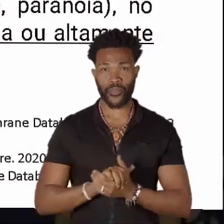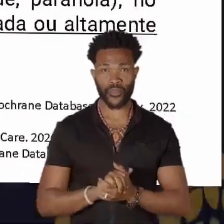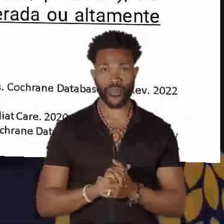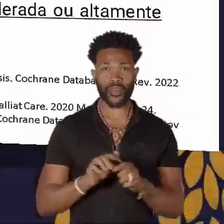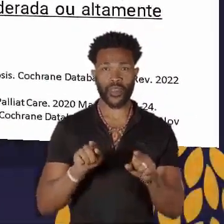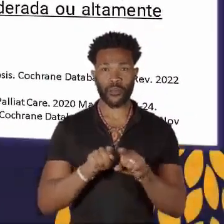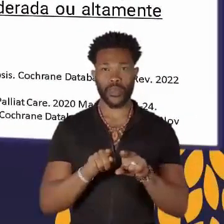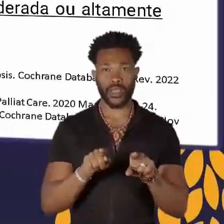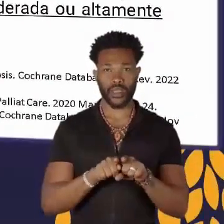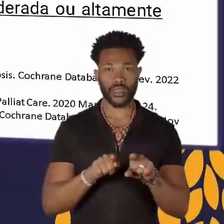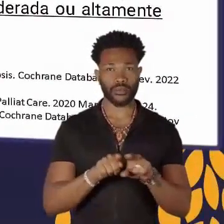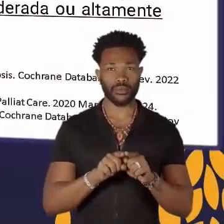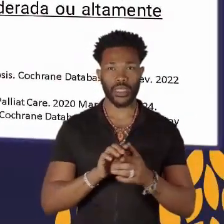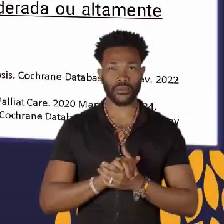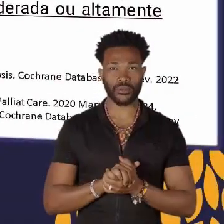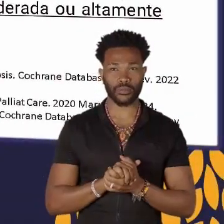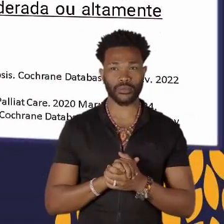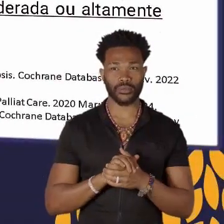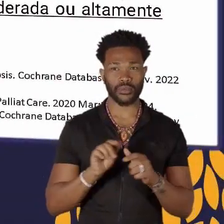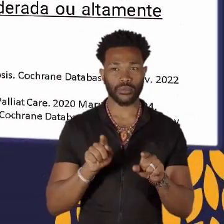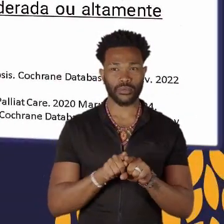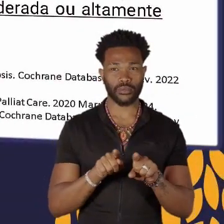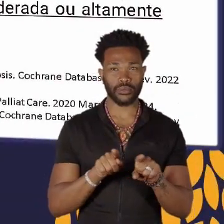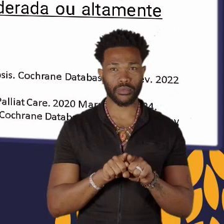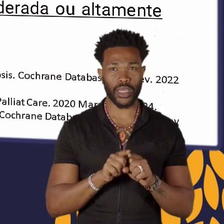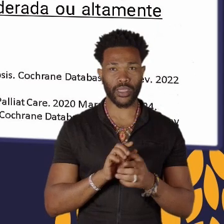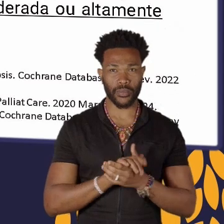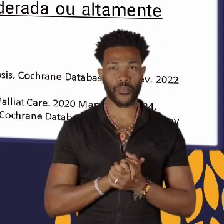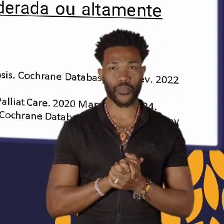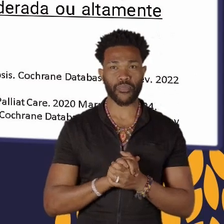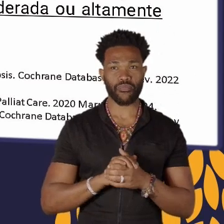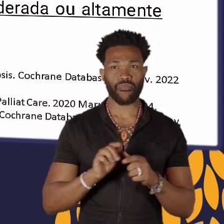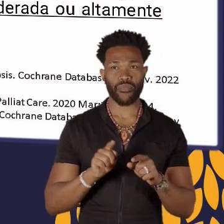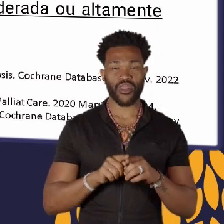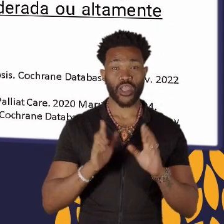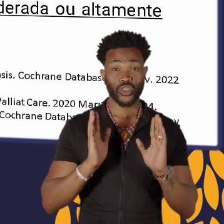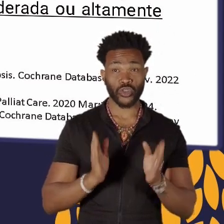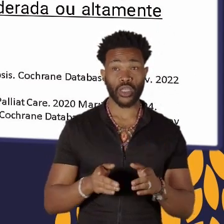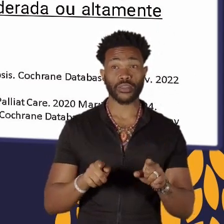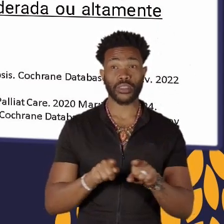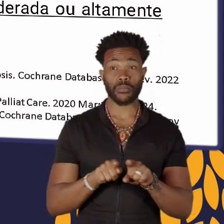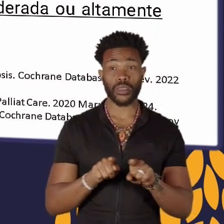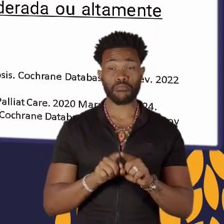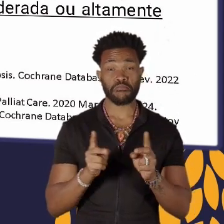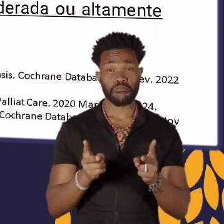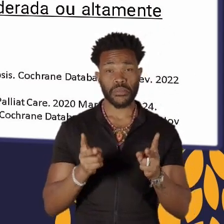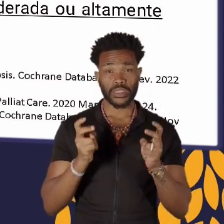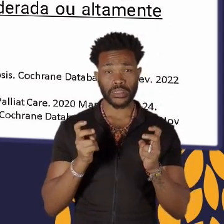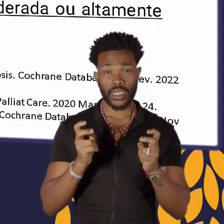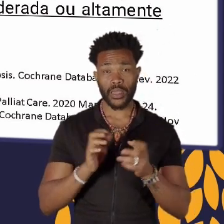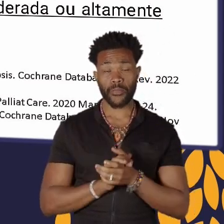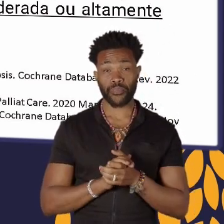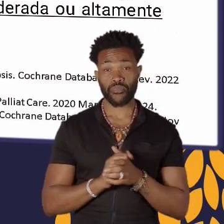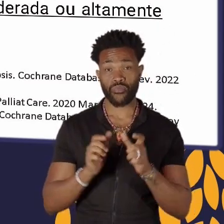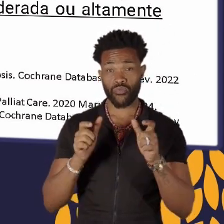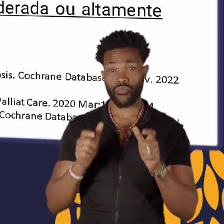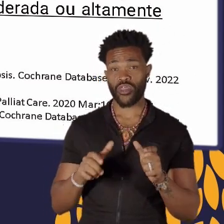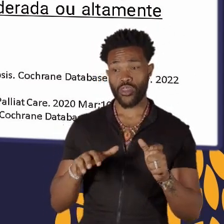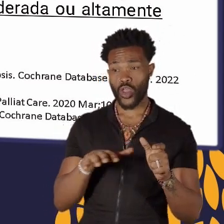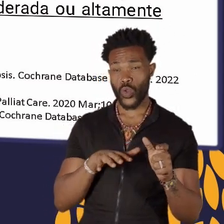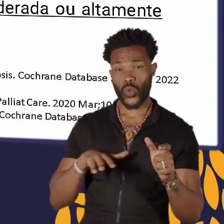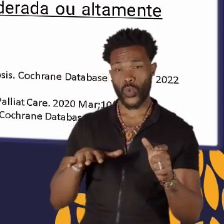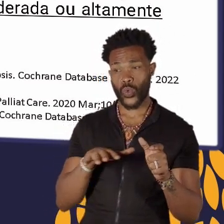Nas doenças autoimunes, câncer, na esclerose múltipla, também a gente observa especialmente a questão da